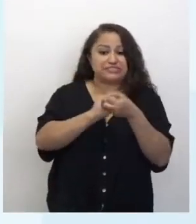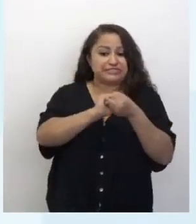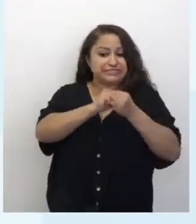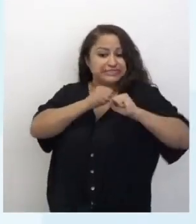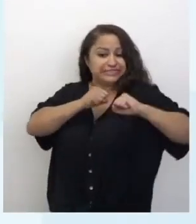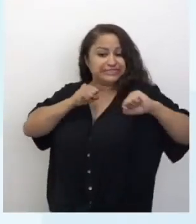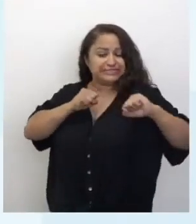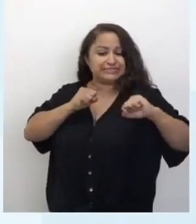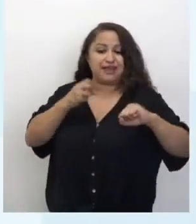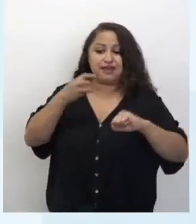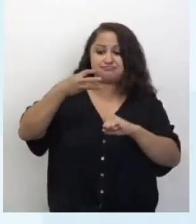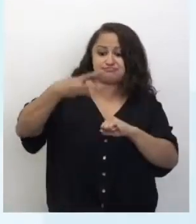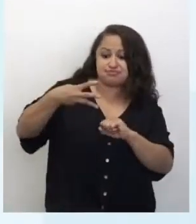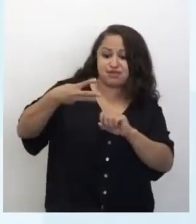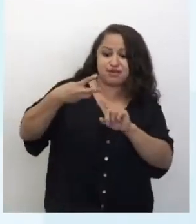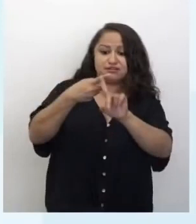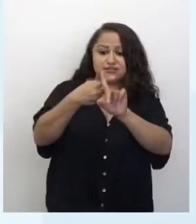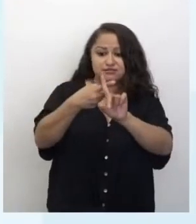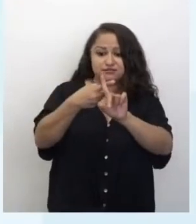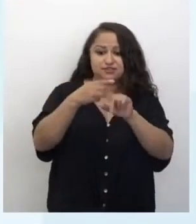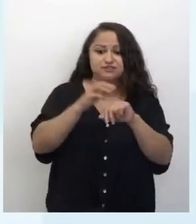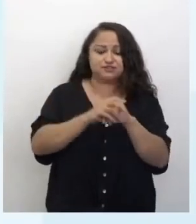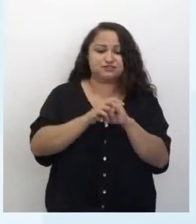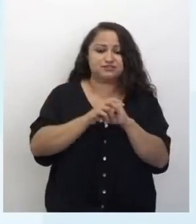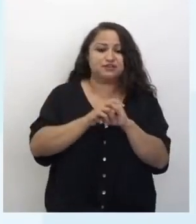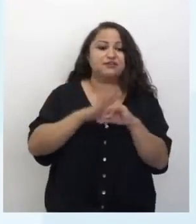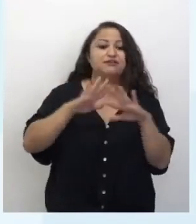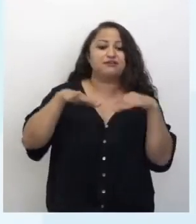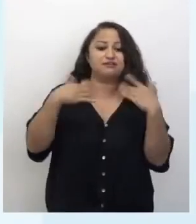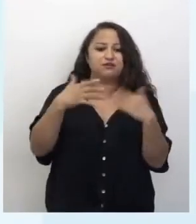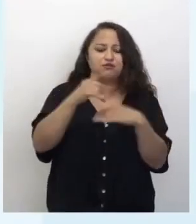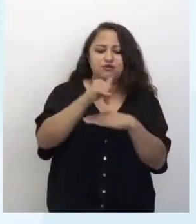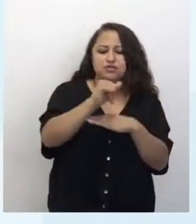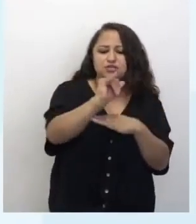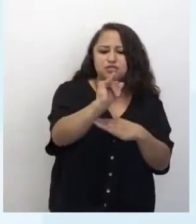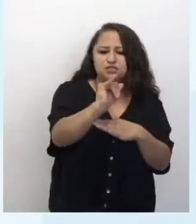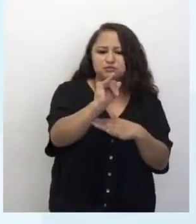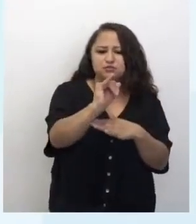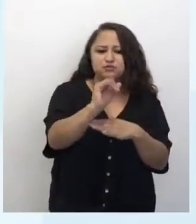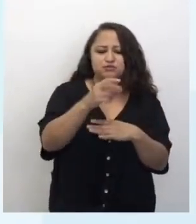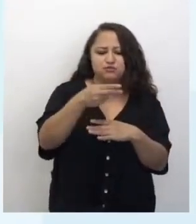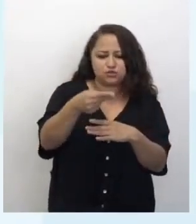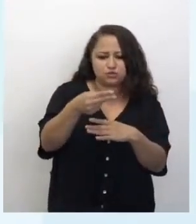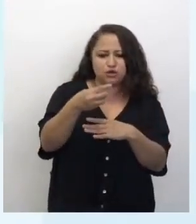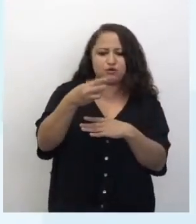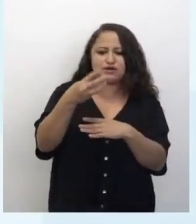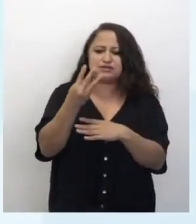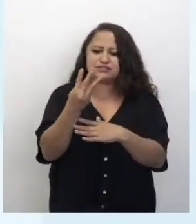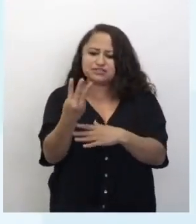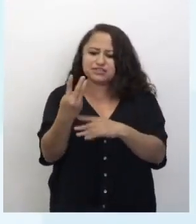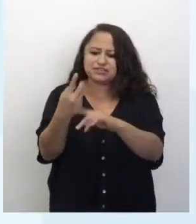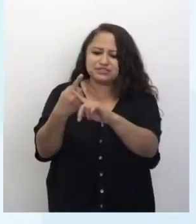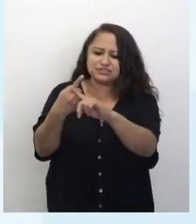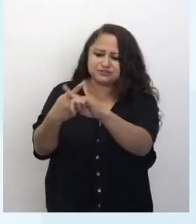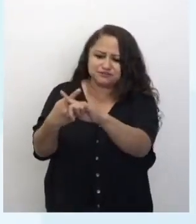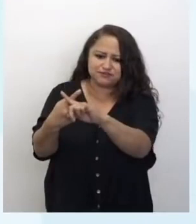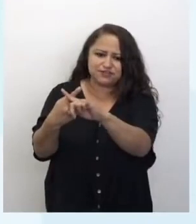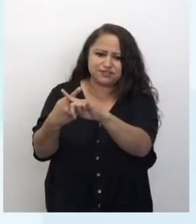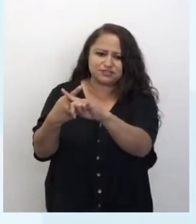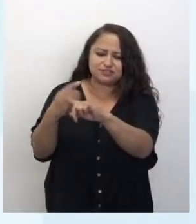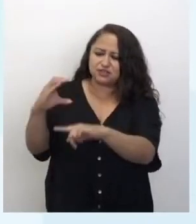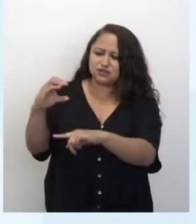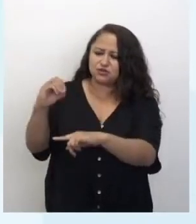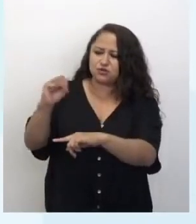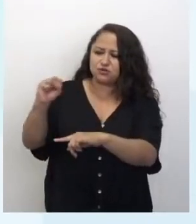vezes. Então, esta função em vermelho é 3 vezes cosseno de x.